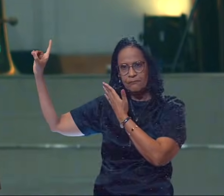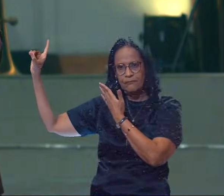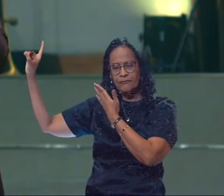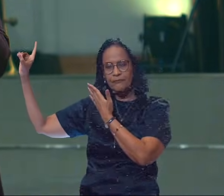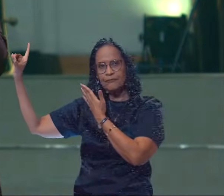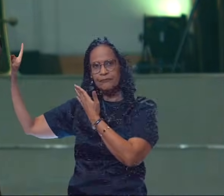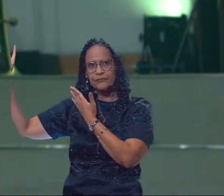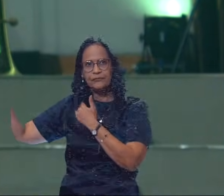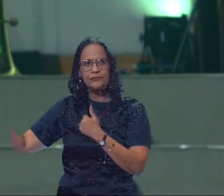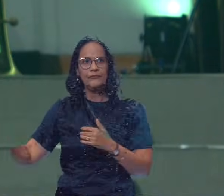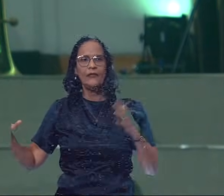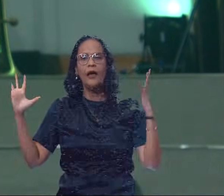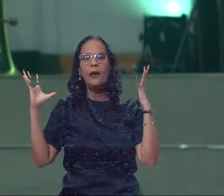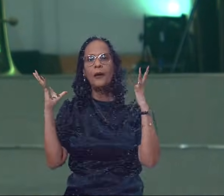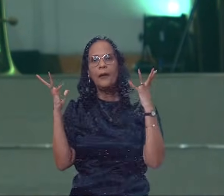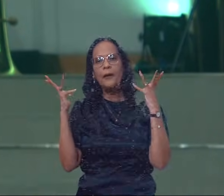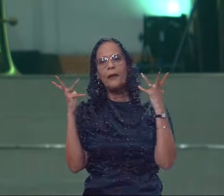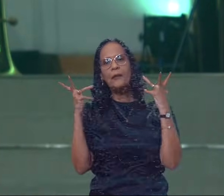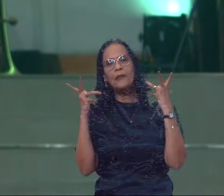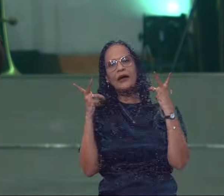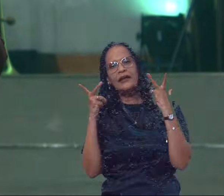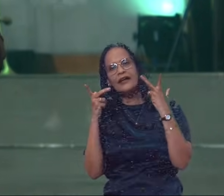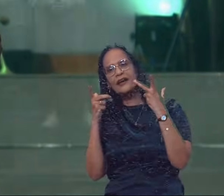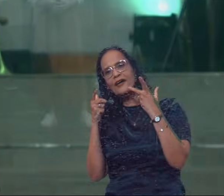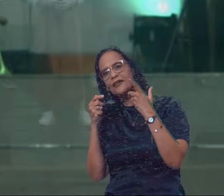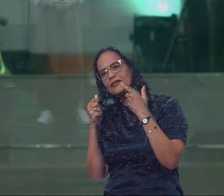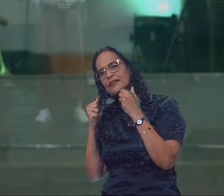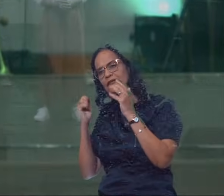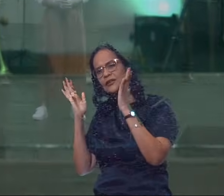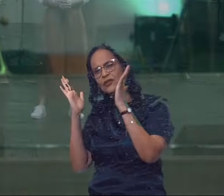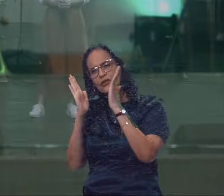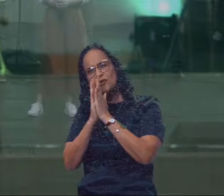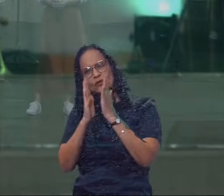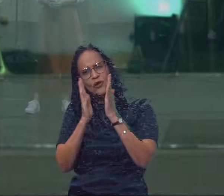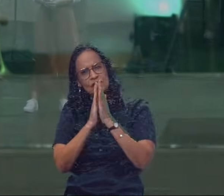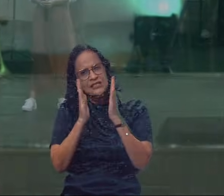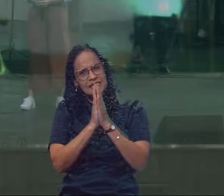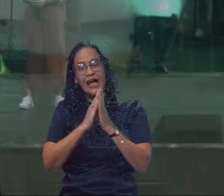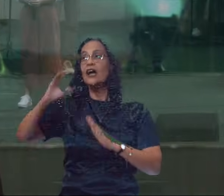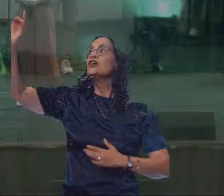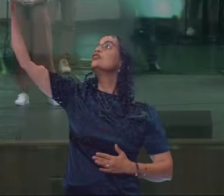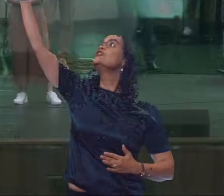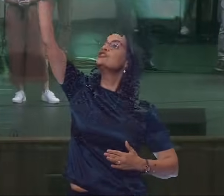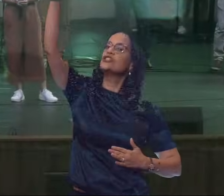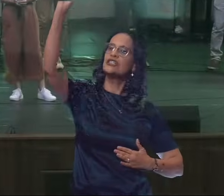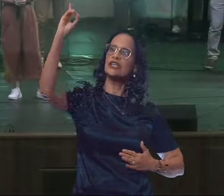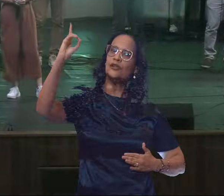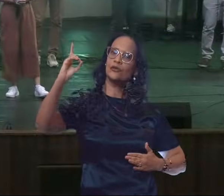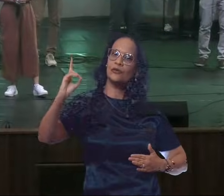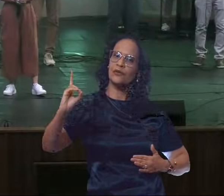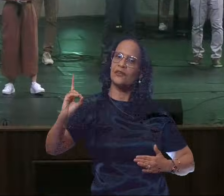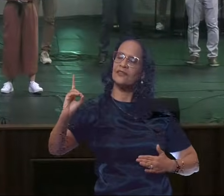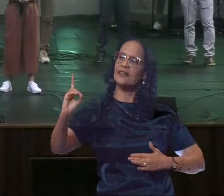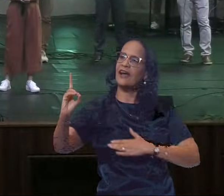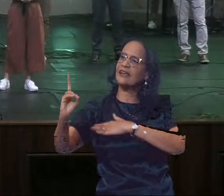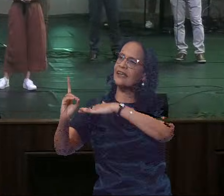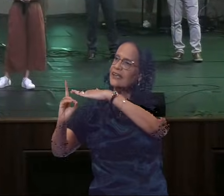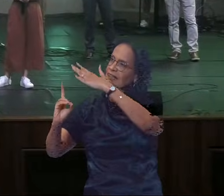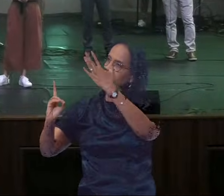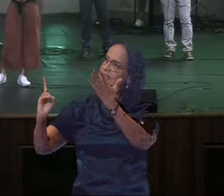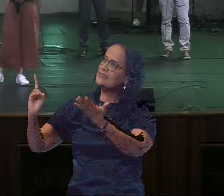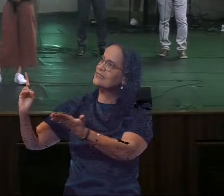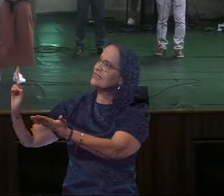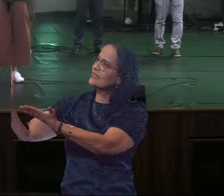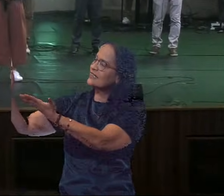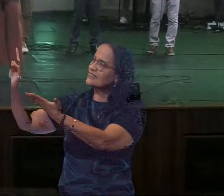E o que é maravilhoso, enquanto nós o adoramos, Ele está no meio de nós. E Ele se manifesta. Ele